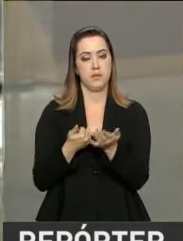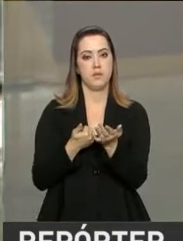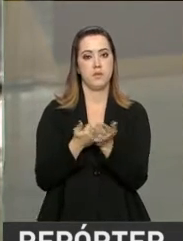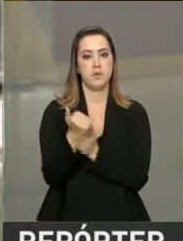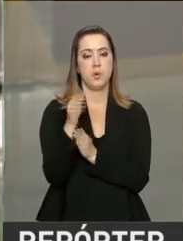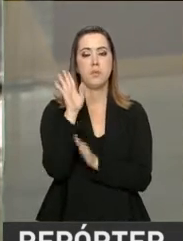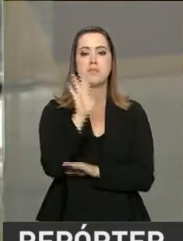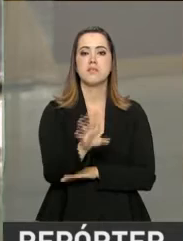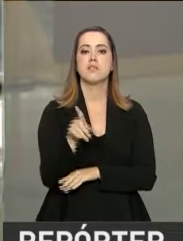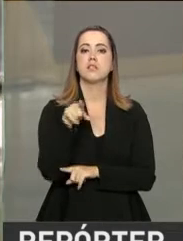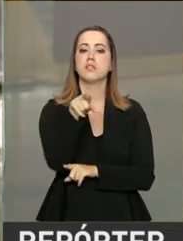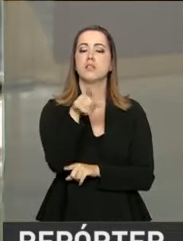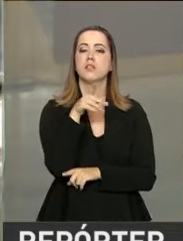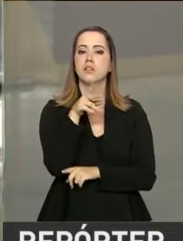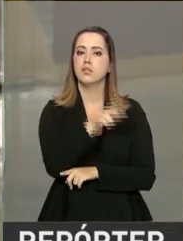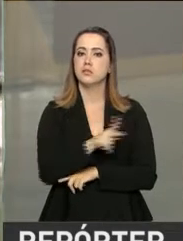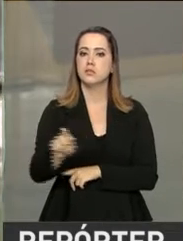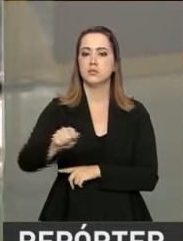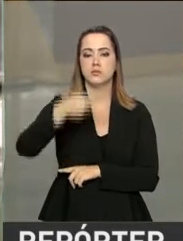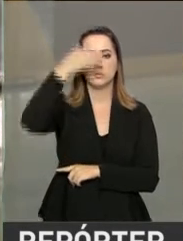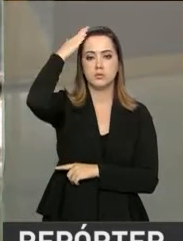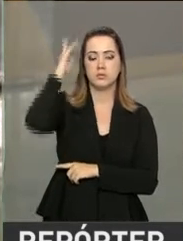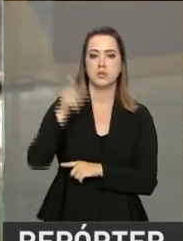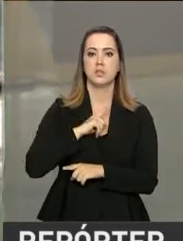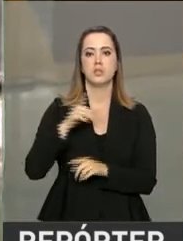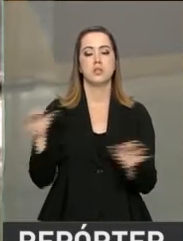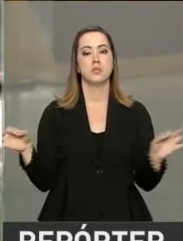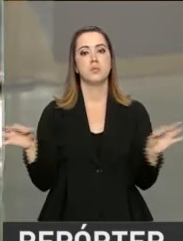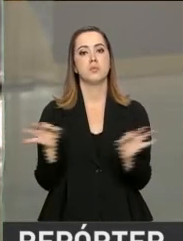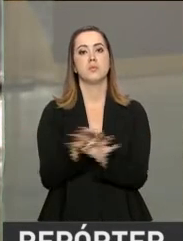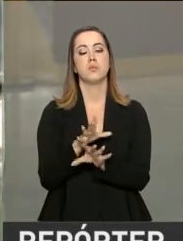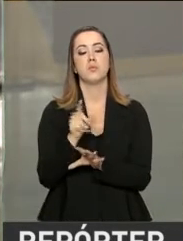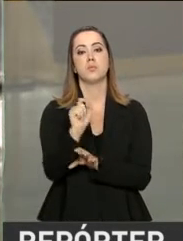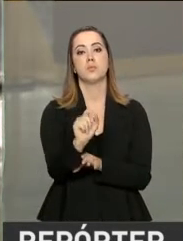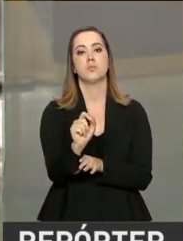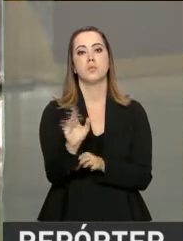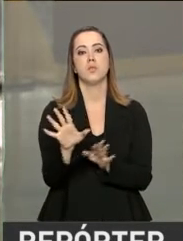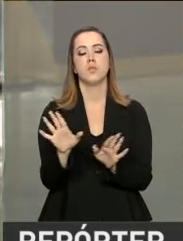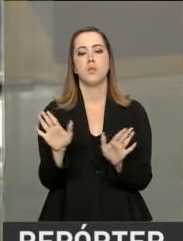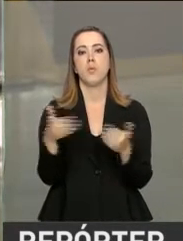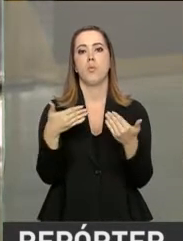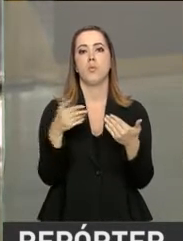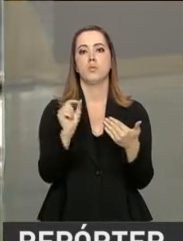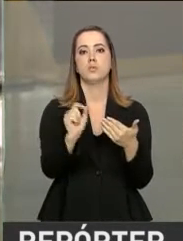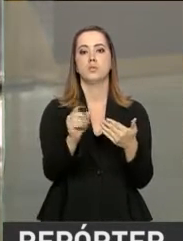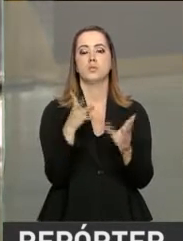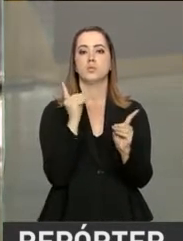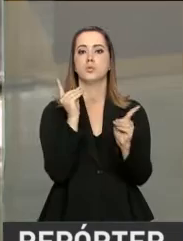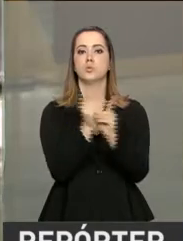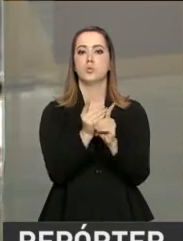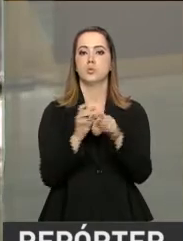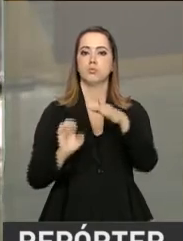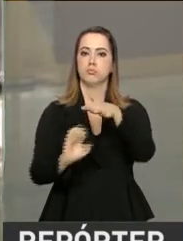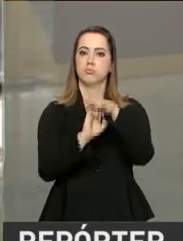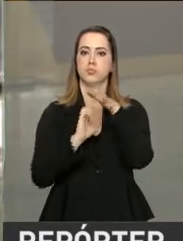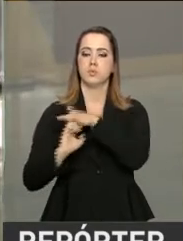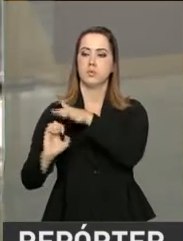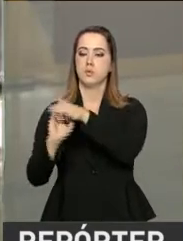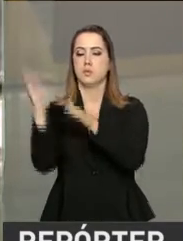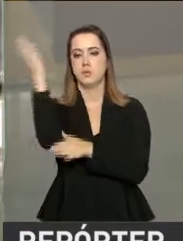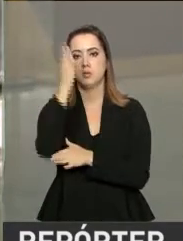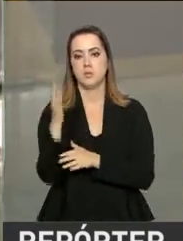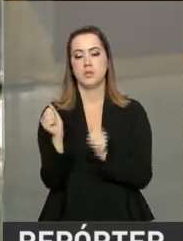da tarde o presidente michel temer ainda faz o encerramento de um encontro empresarial brasil estados unidos